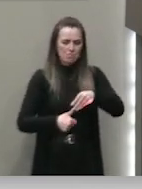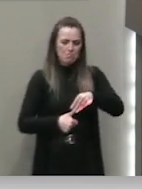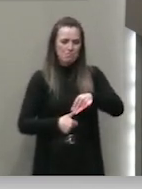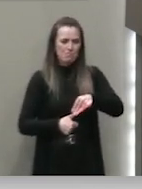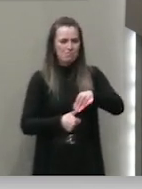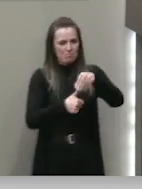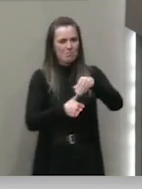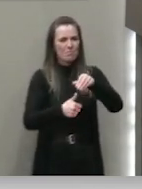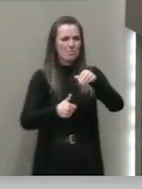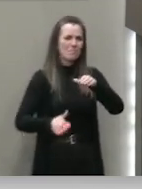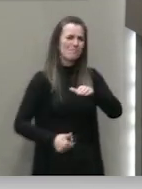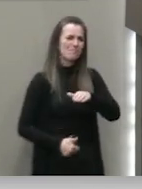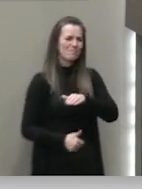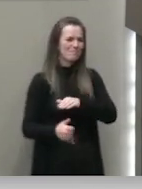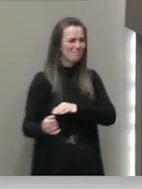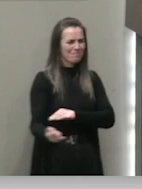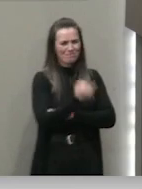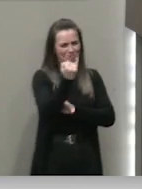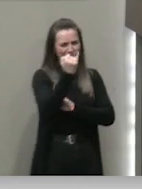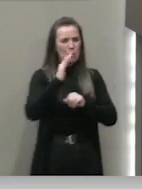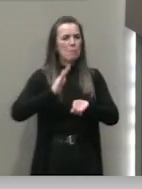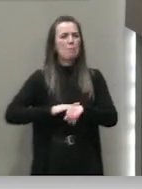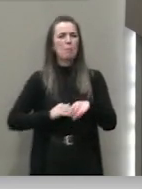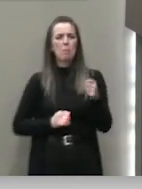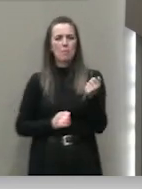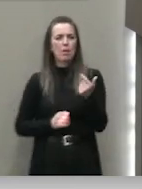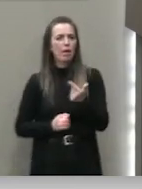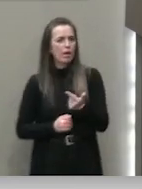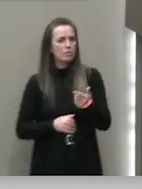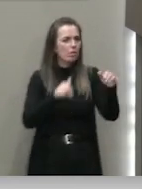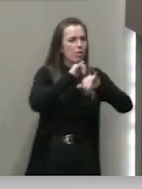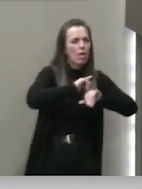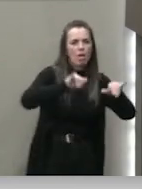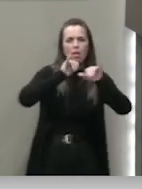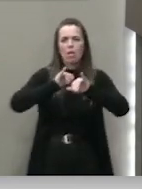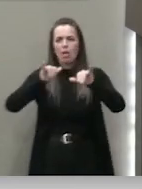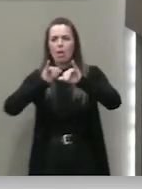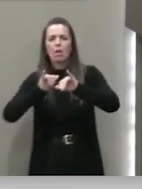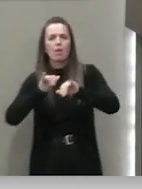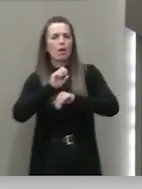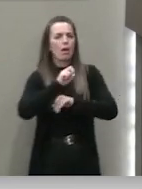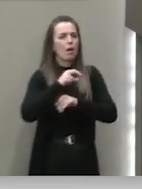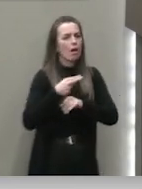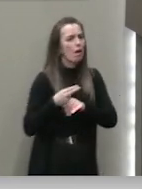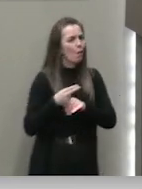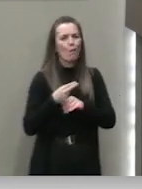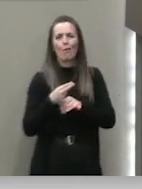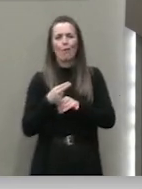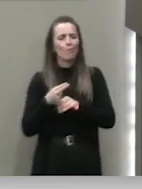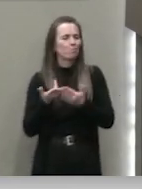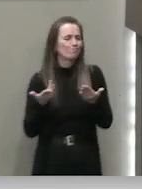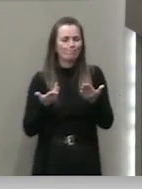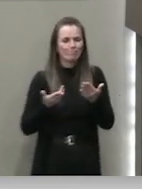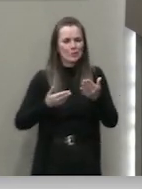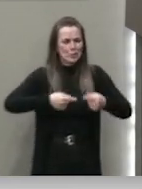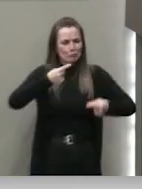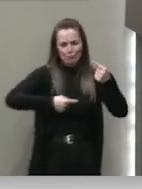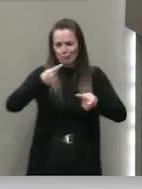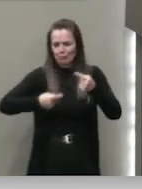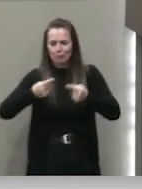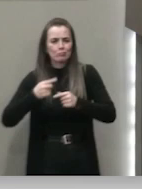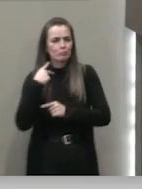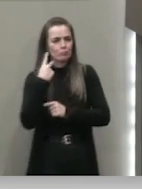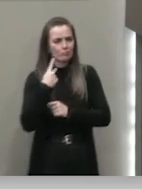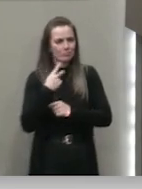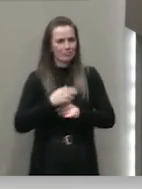mídias sociais, dos títulos ou ainda das disputas políticas. Em período de eleição, a gente